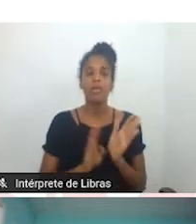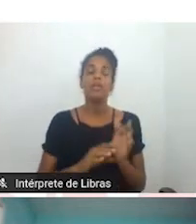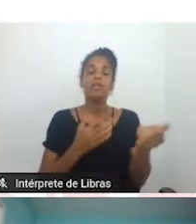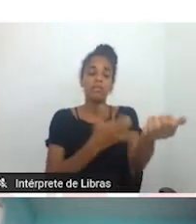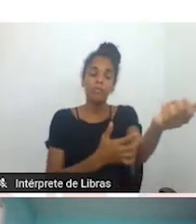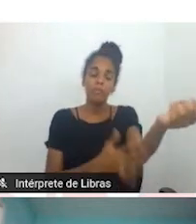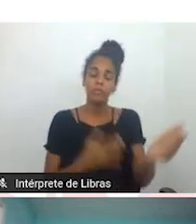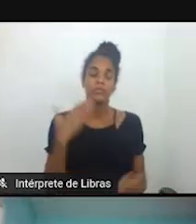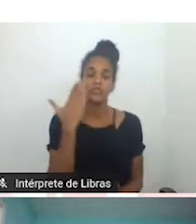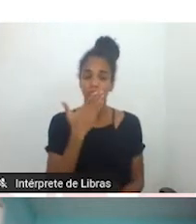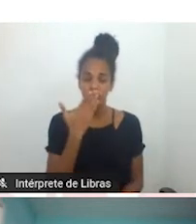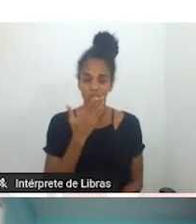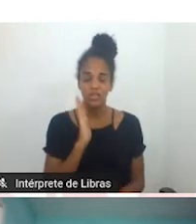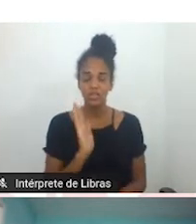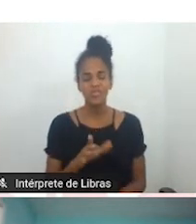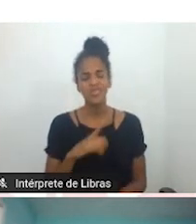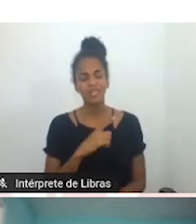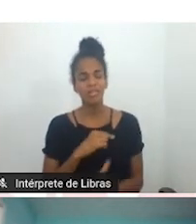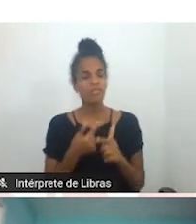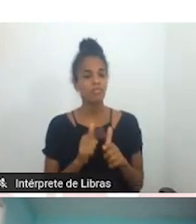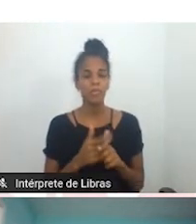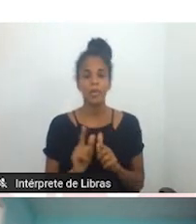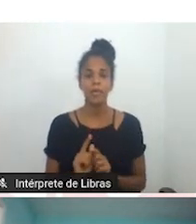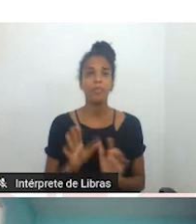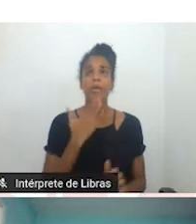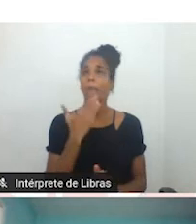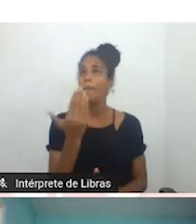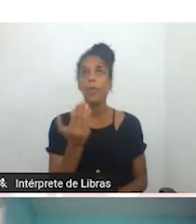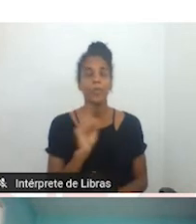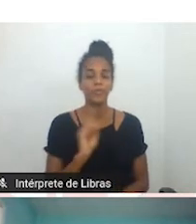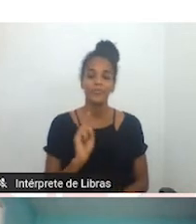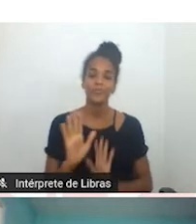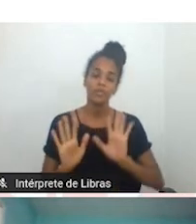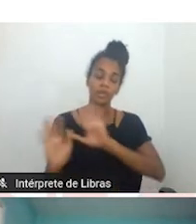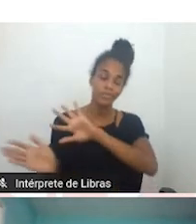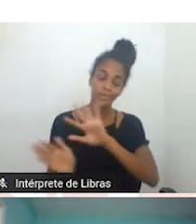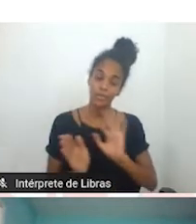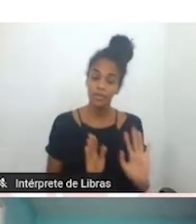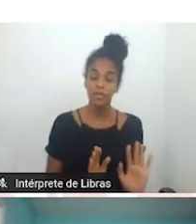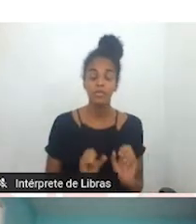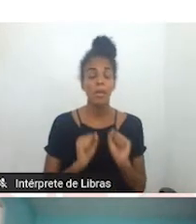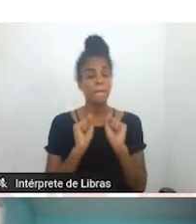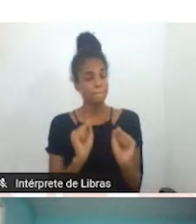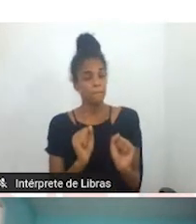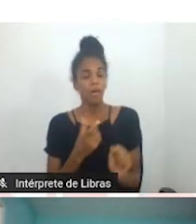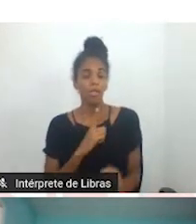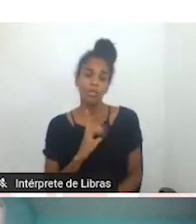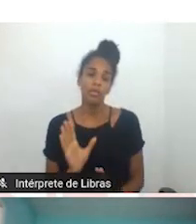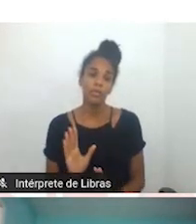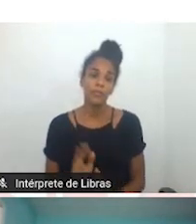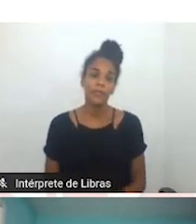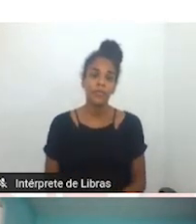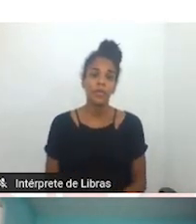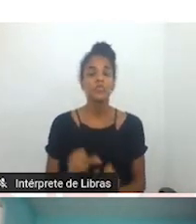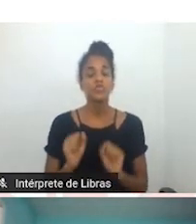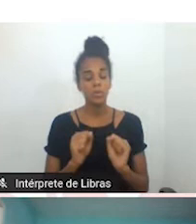baixa não é uma coisa boa para ninguém, né? Enfim, a gente pede também a dosagem de vitamina D, se ela estiver baixa, a gente repõe com segurança,